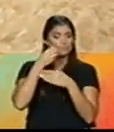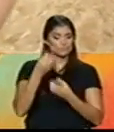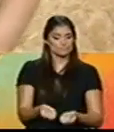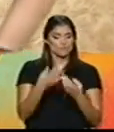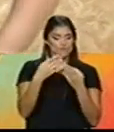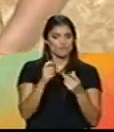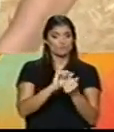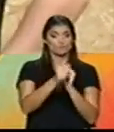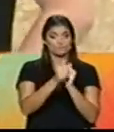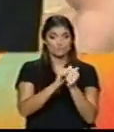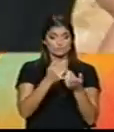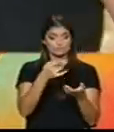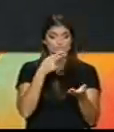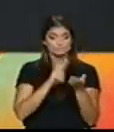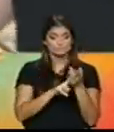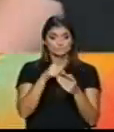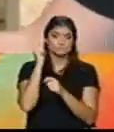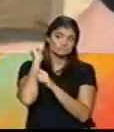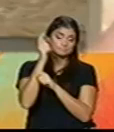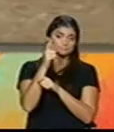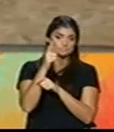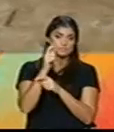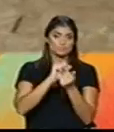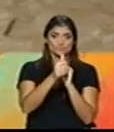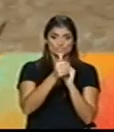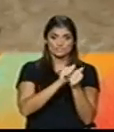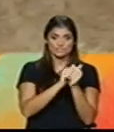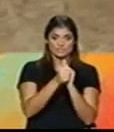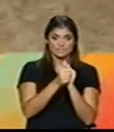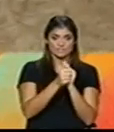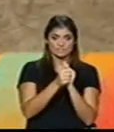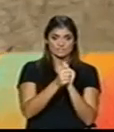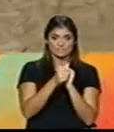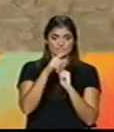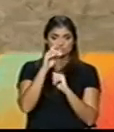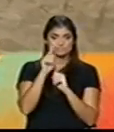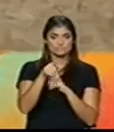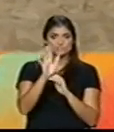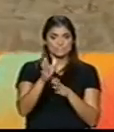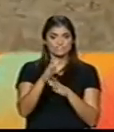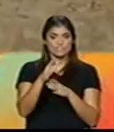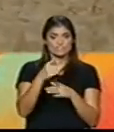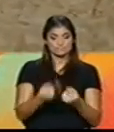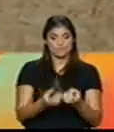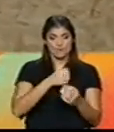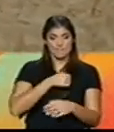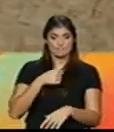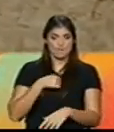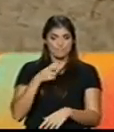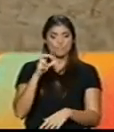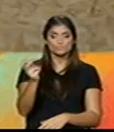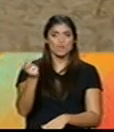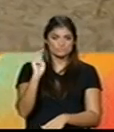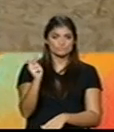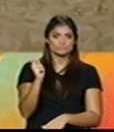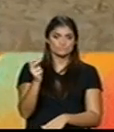modalidade? Então, na realidade, o lançamento do machado é uma modalidade esportiva. Existe a competição, surgiu no Canadá há cerca de 8 anos